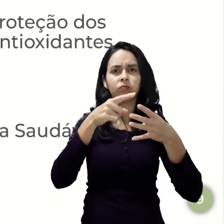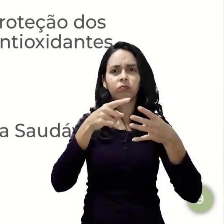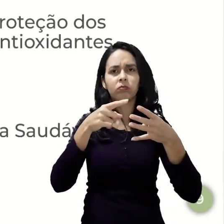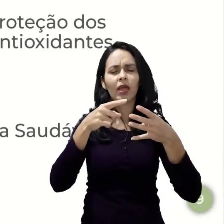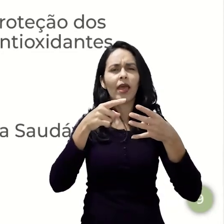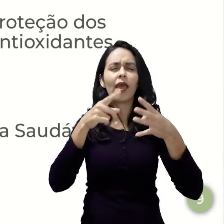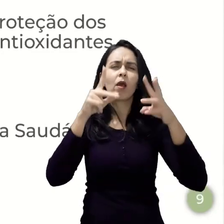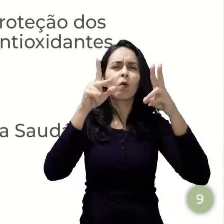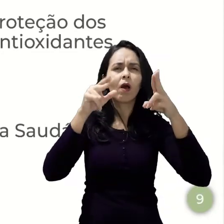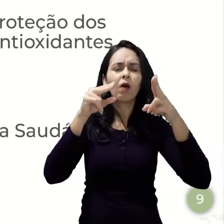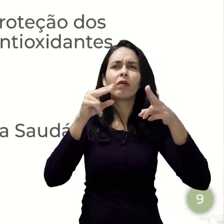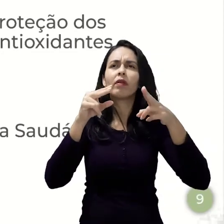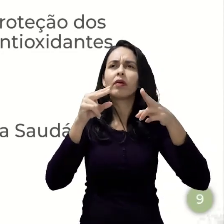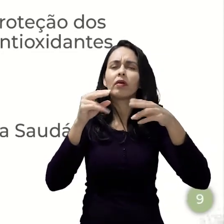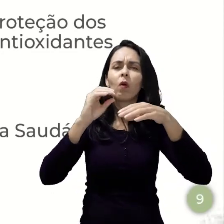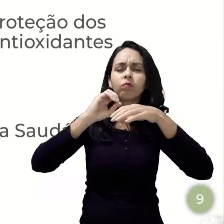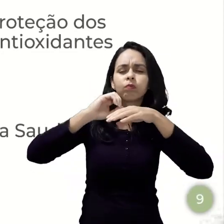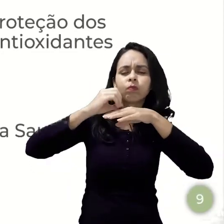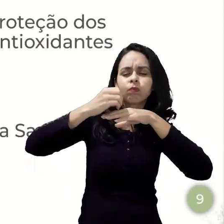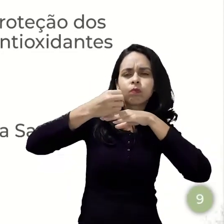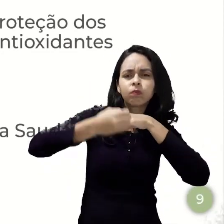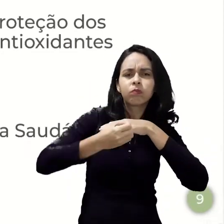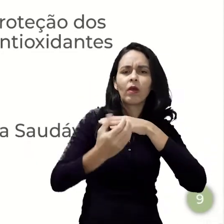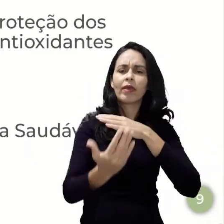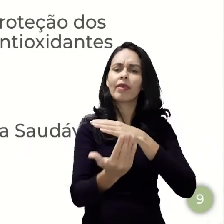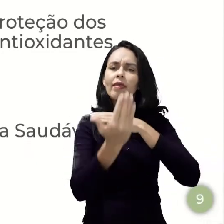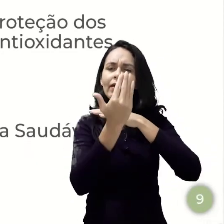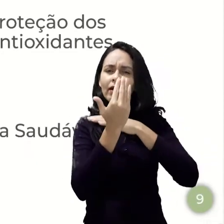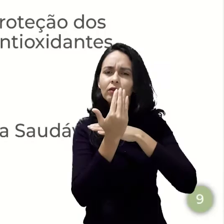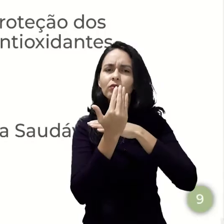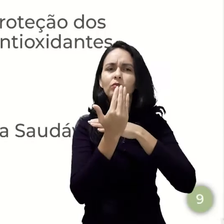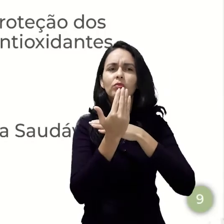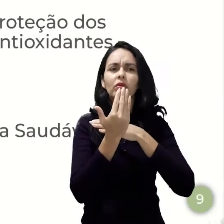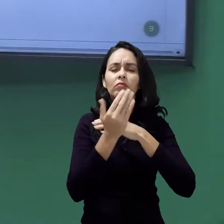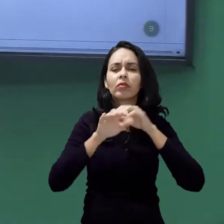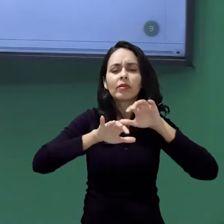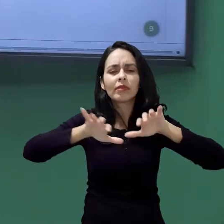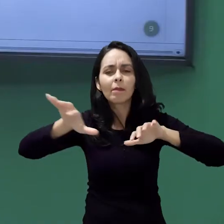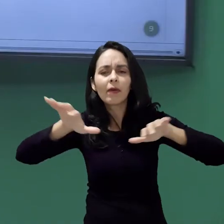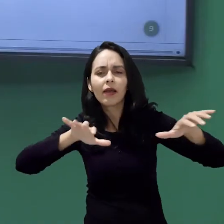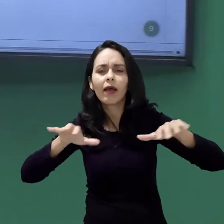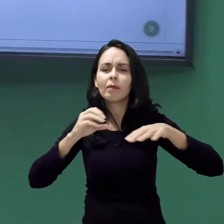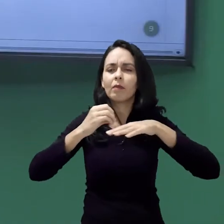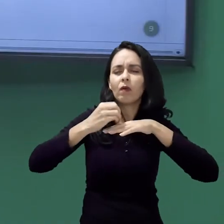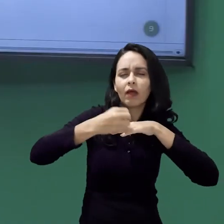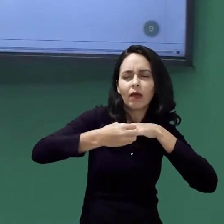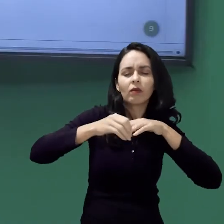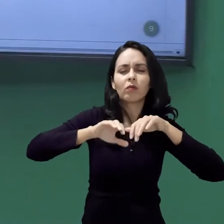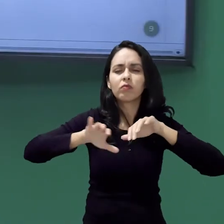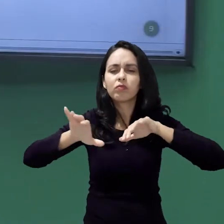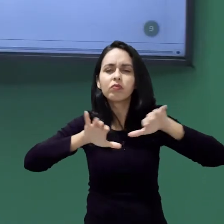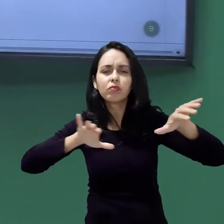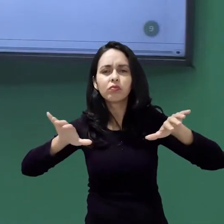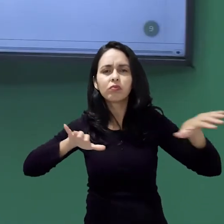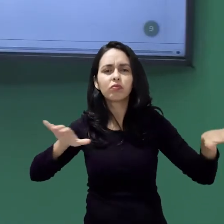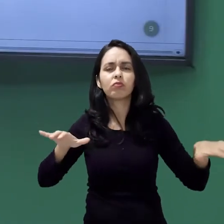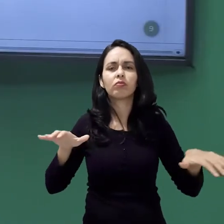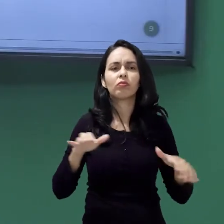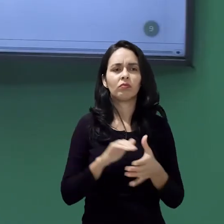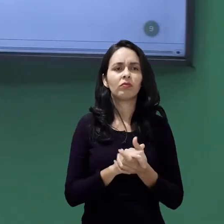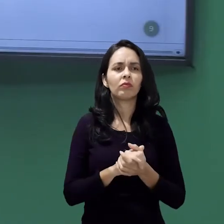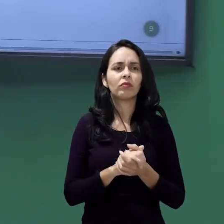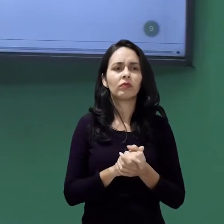são estruturas ou moléculas que desapareceram outras moléculas ou seja